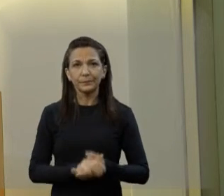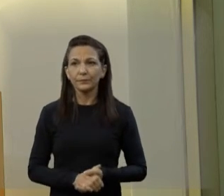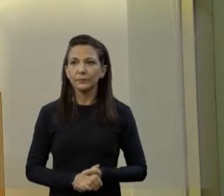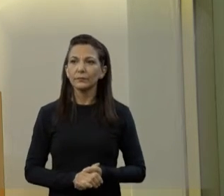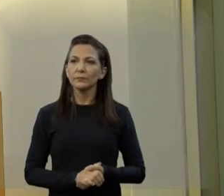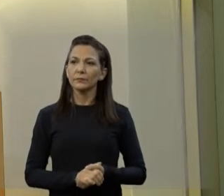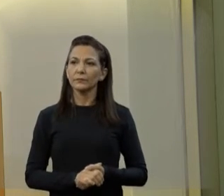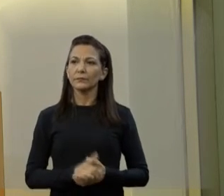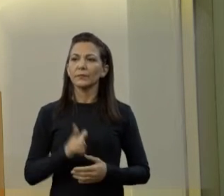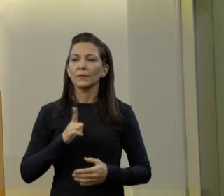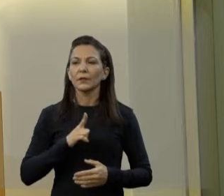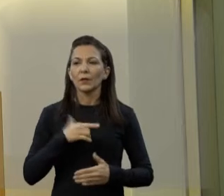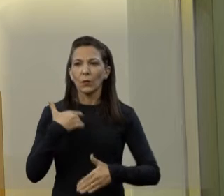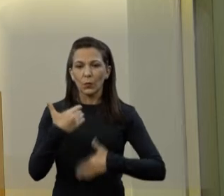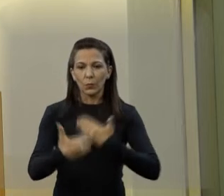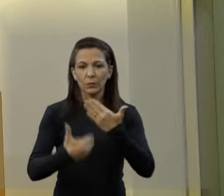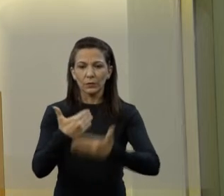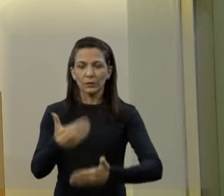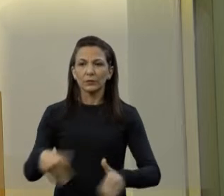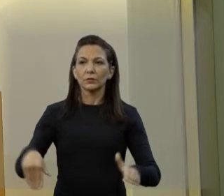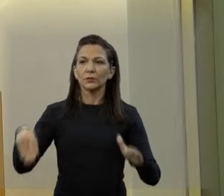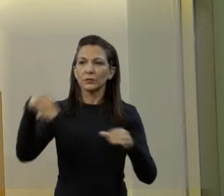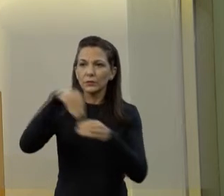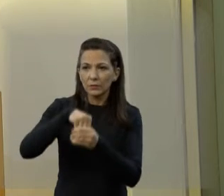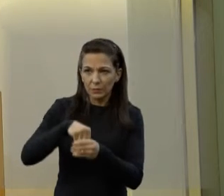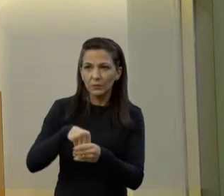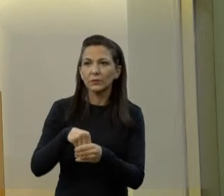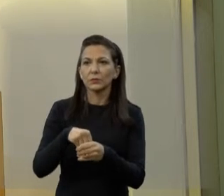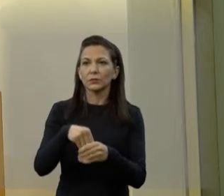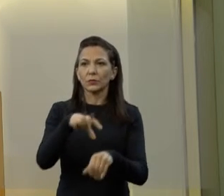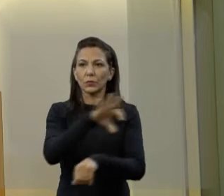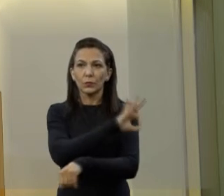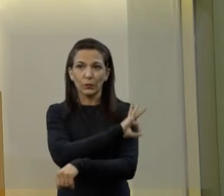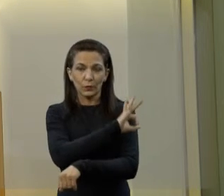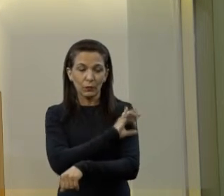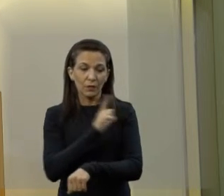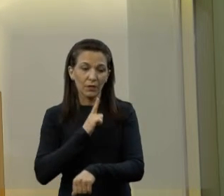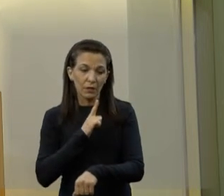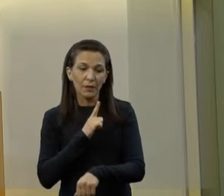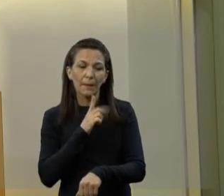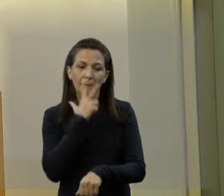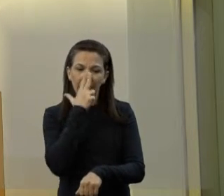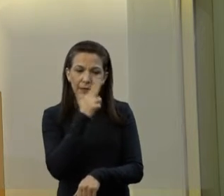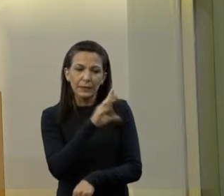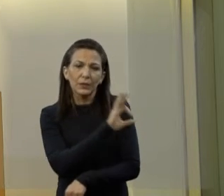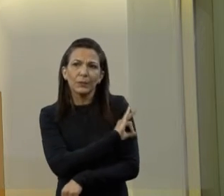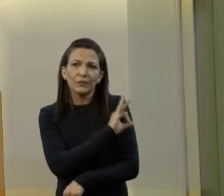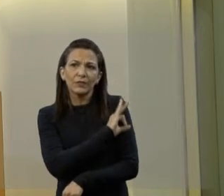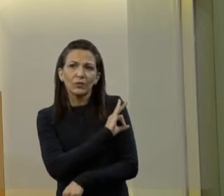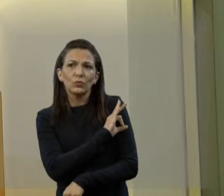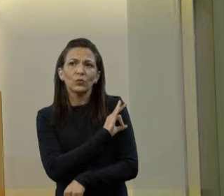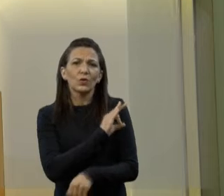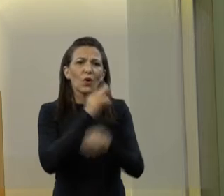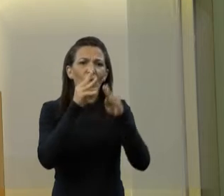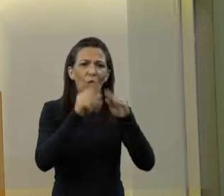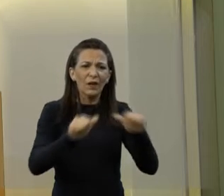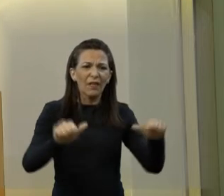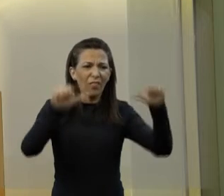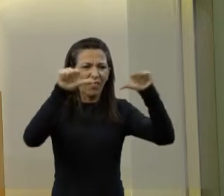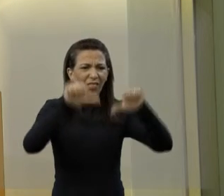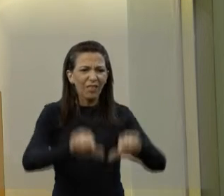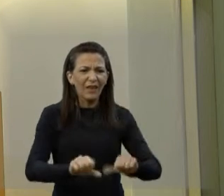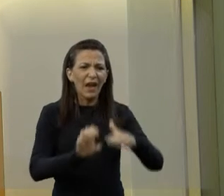processo dentro da prefeitura parece que como foi dito aqui foi a prefeitura que fez o serviço com baixa qualidade